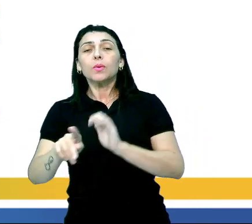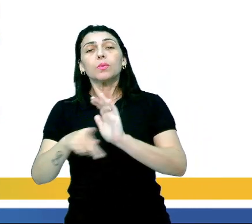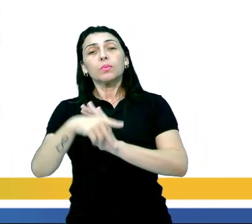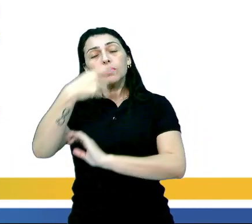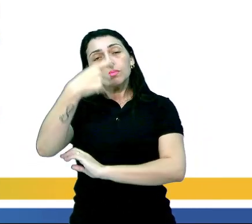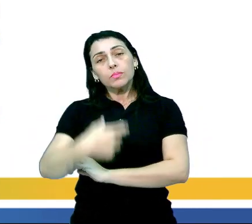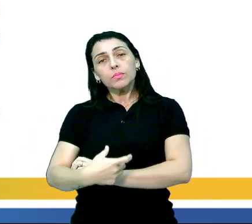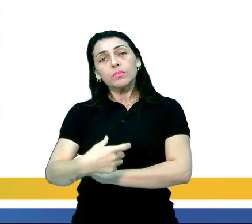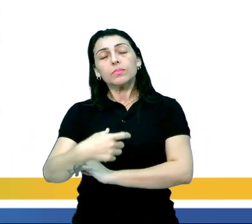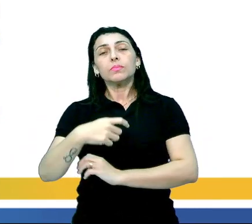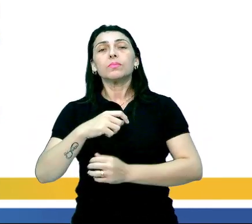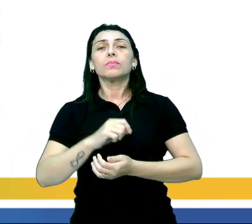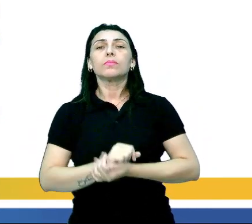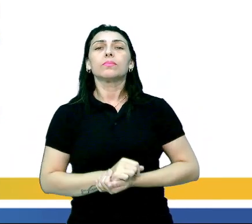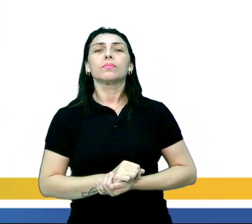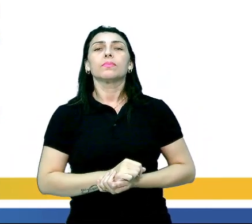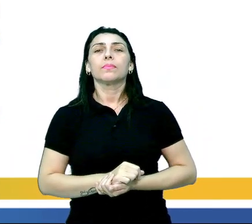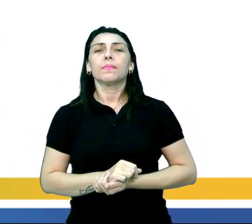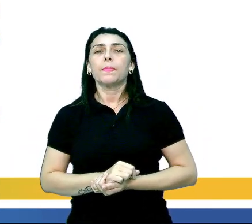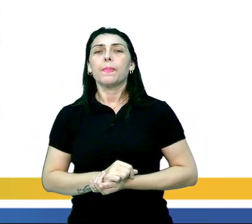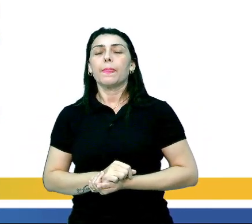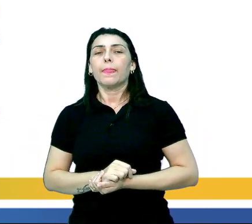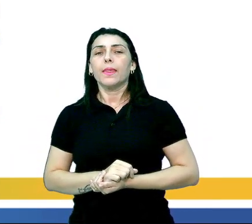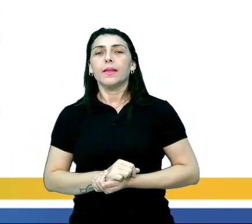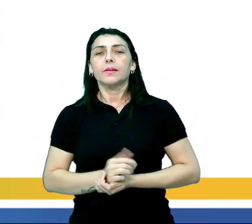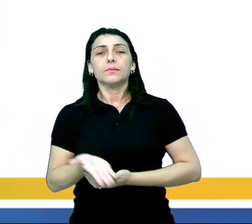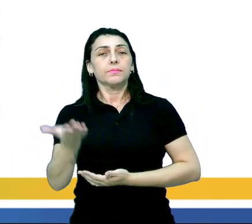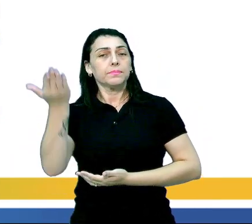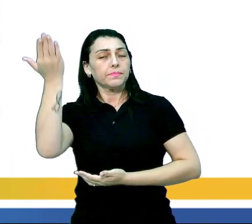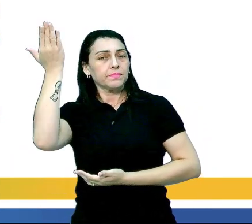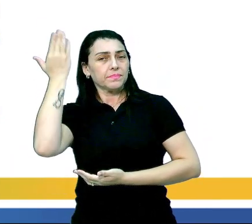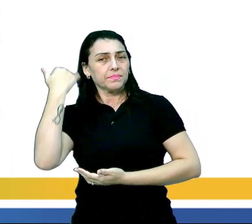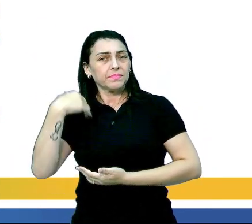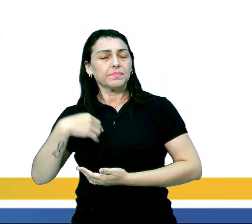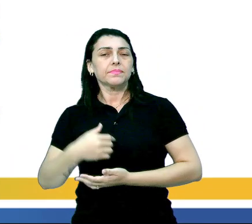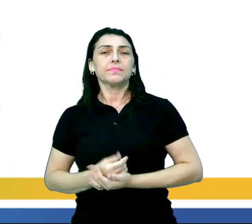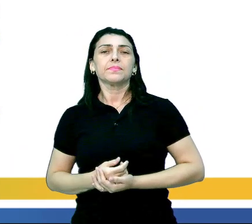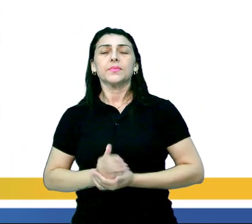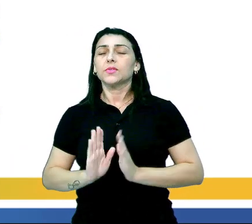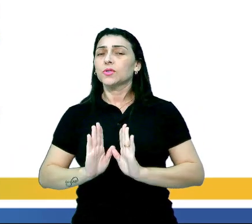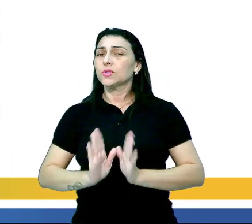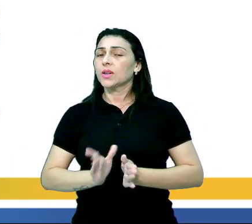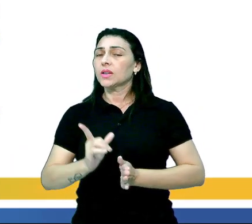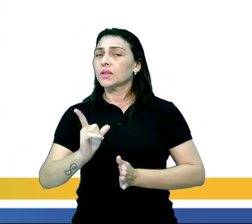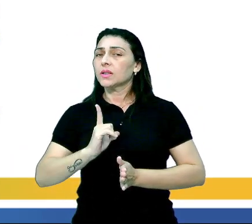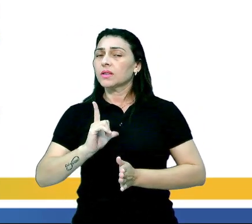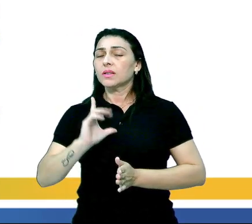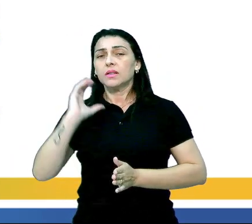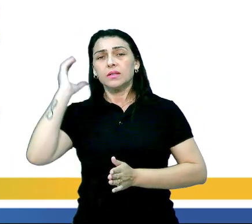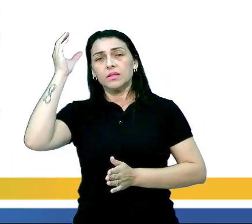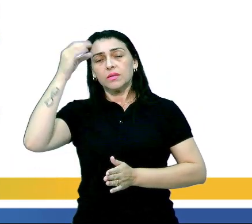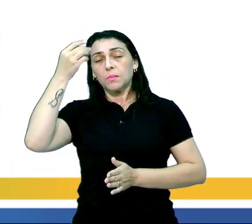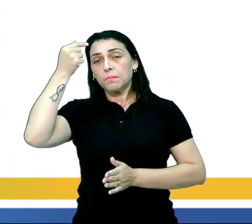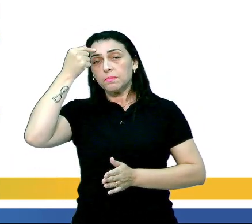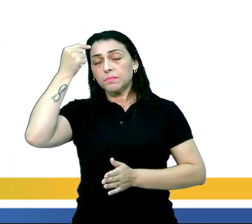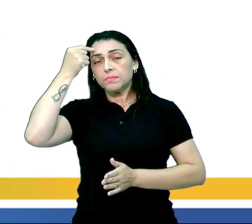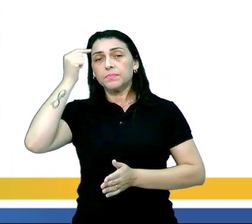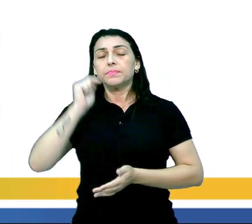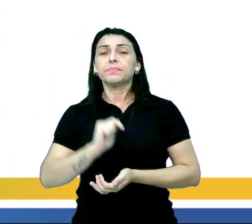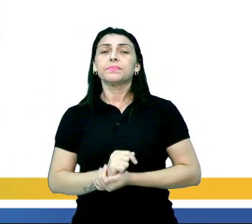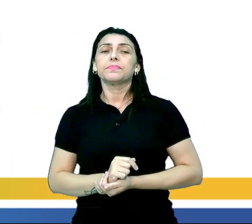direito que o homem já traz desde a sua mais antiga natureza, que ele já traz em si.